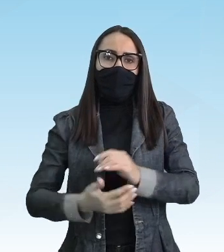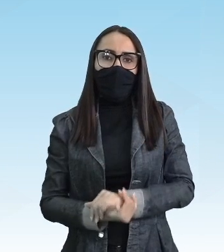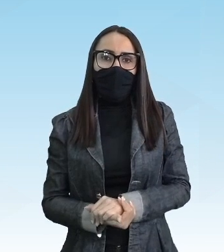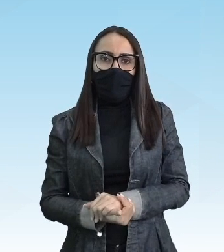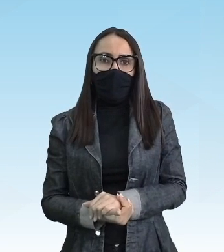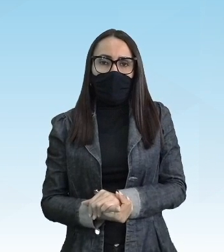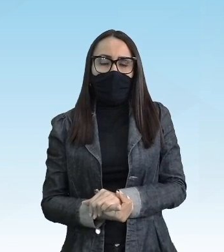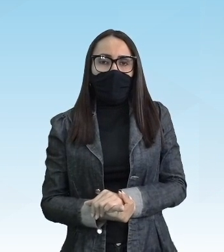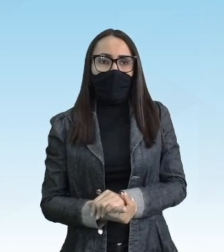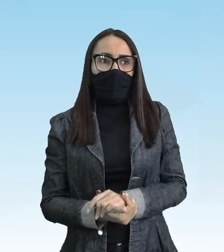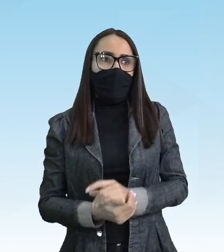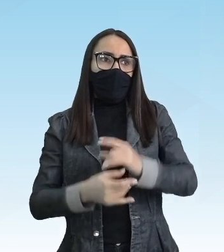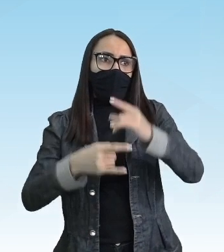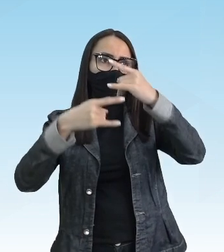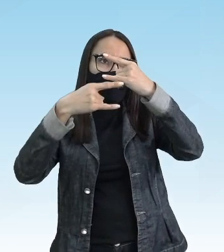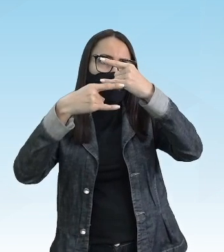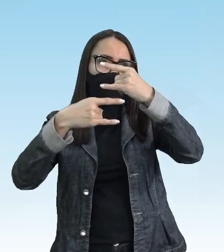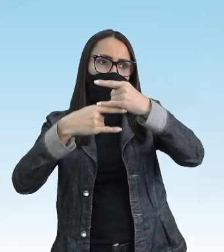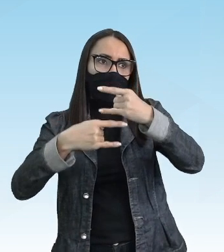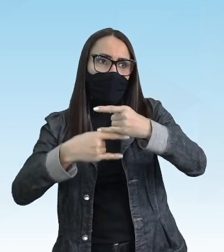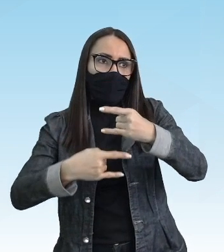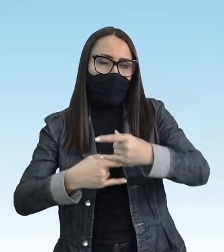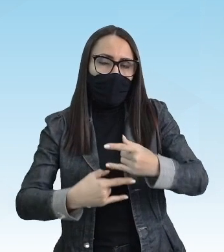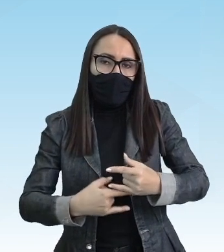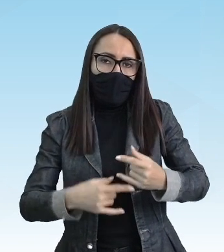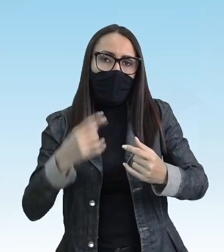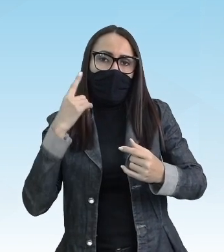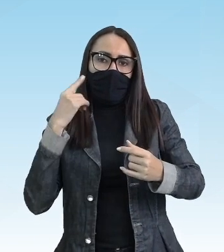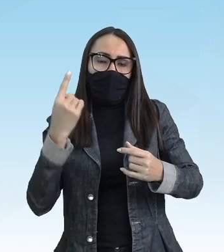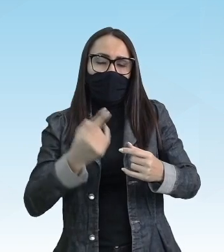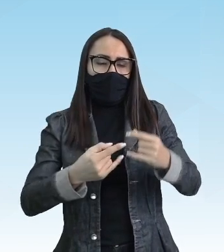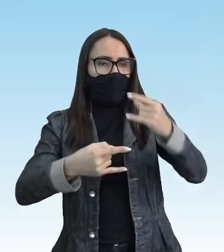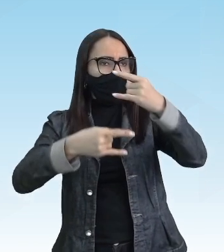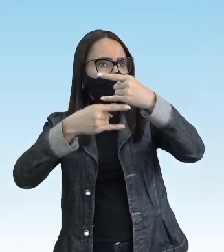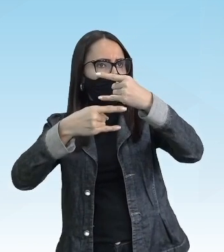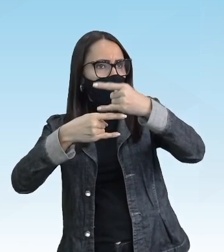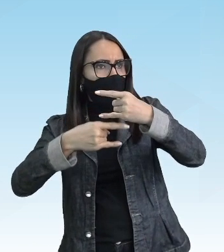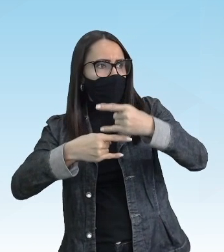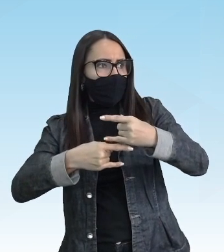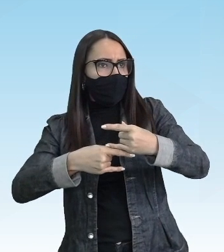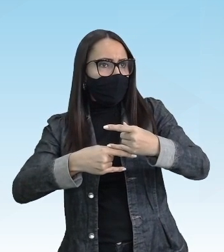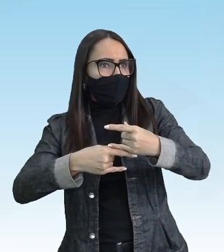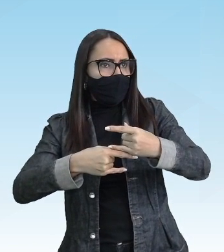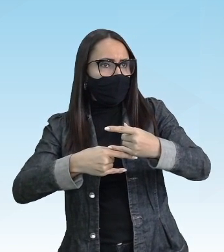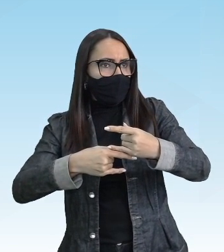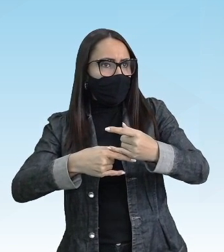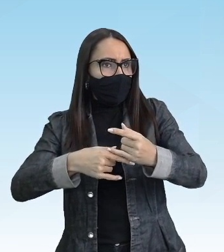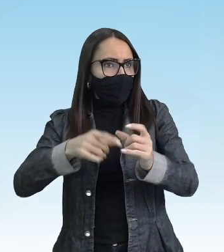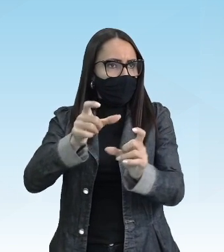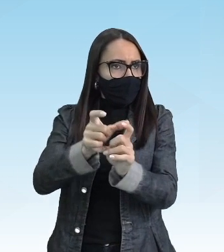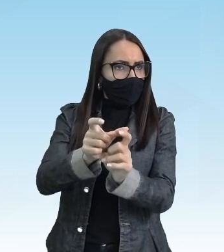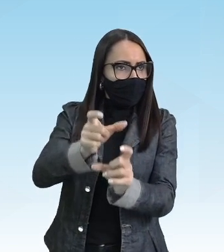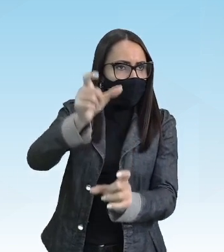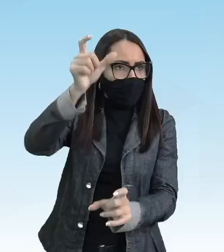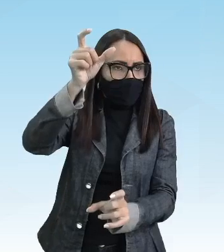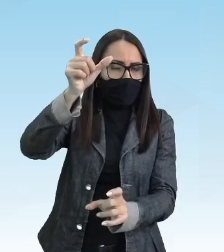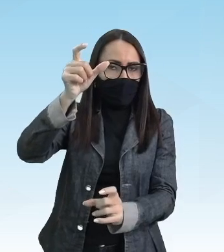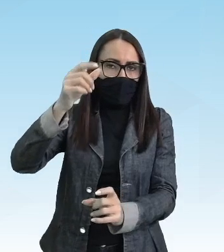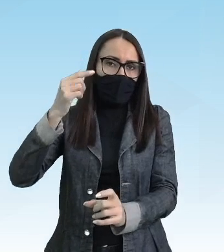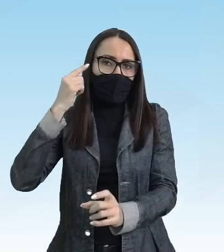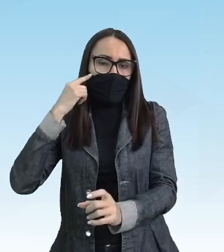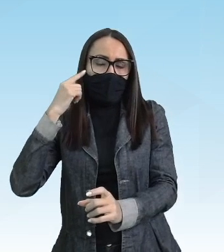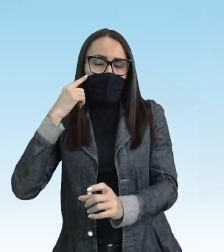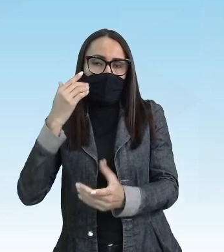As vértebras, elas formam a nossa coluna vertebral, enquanto as costelas e o